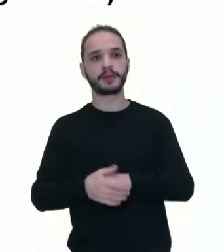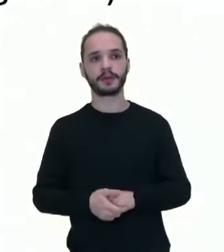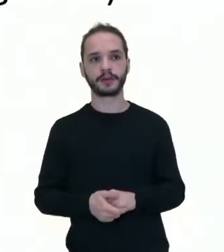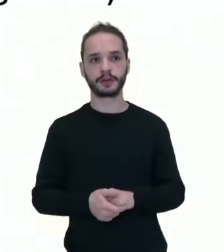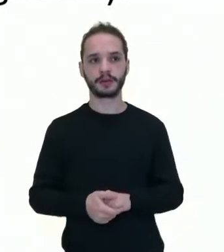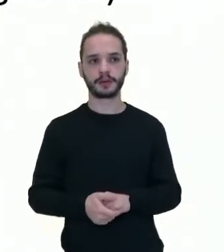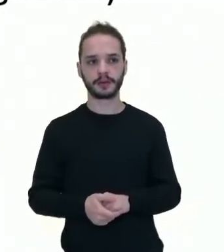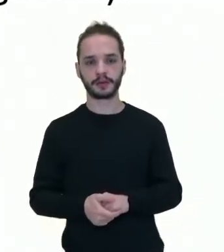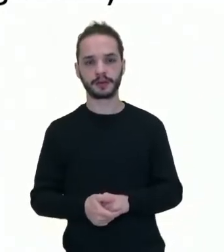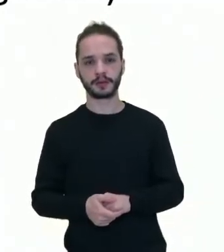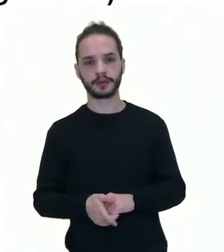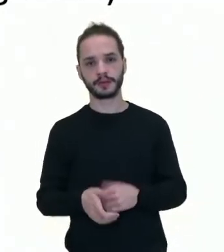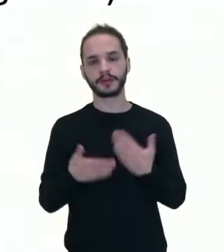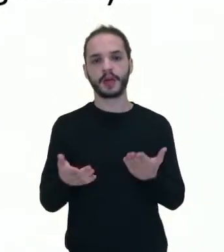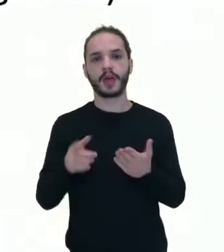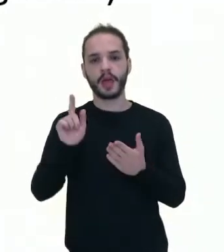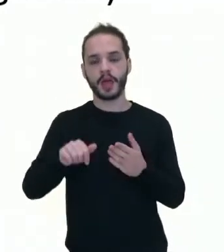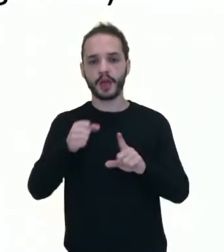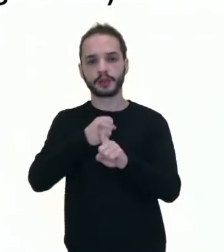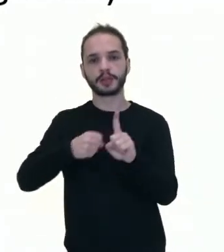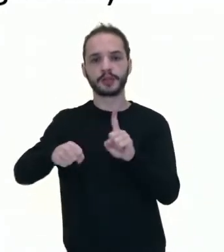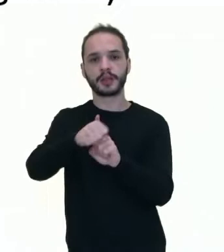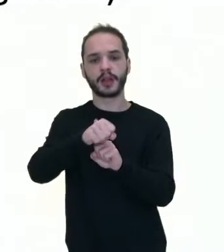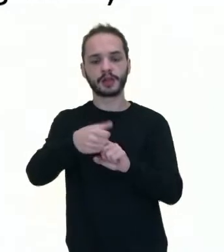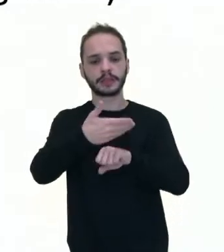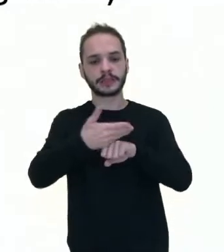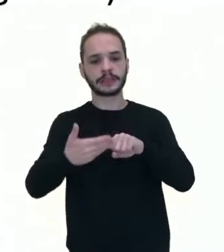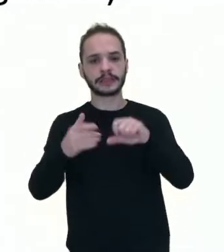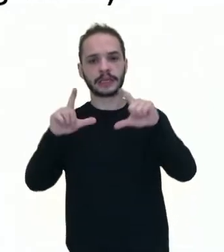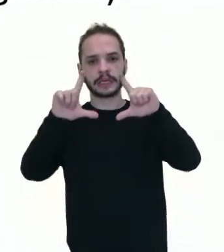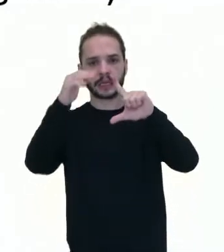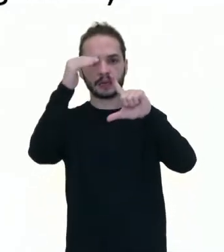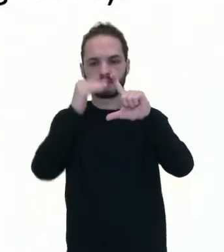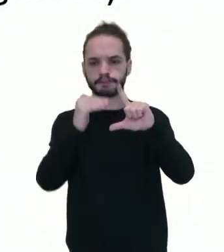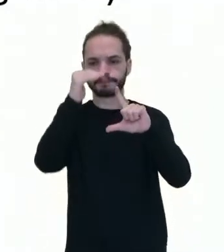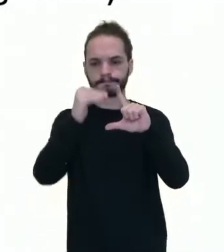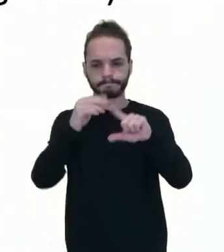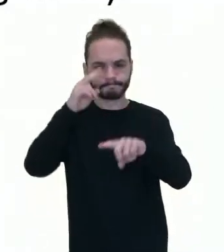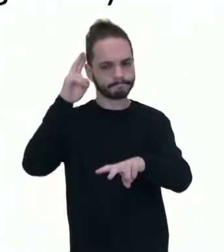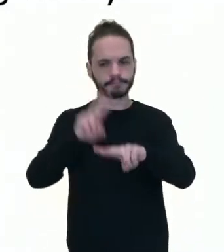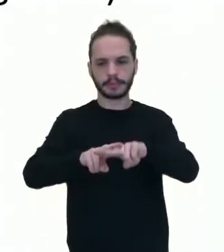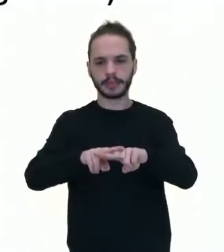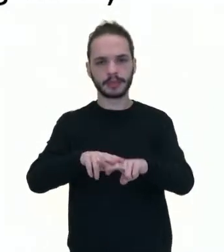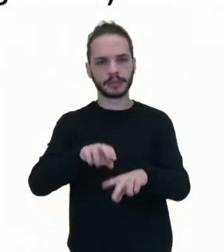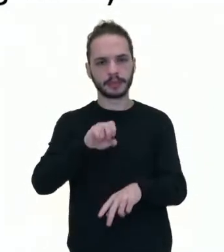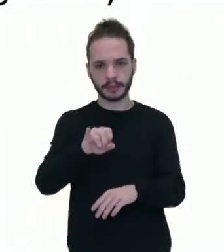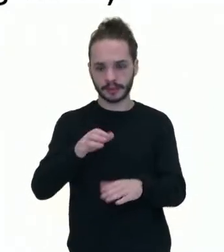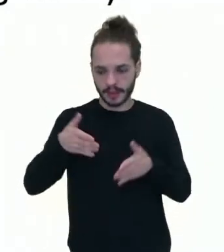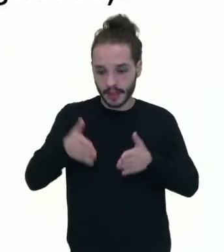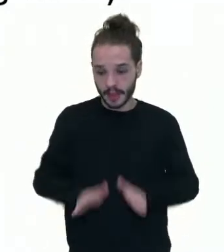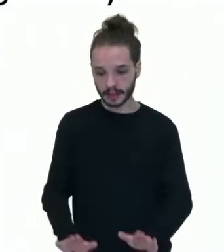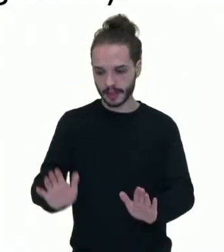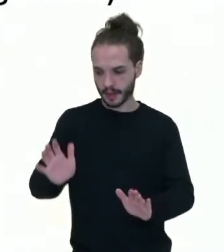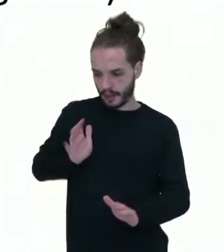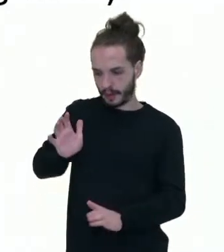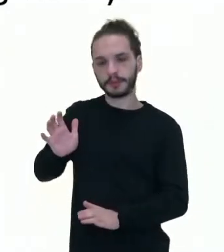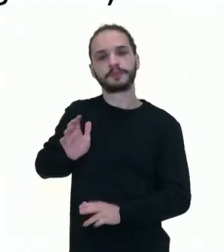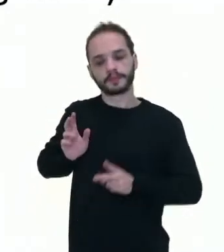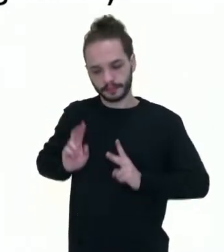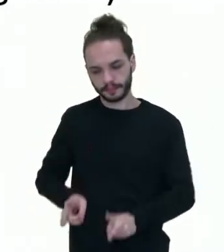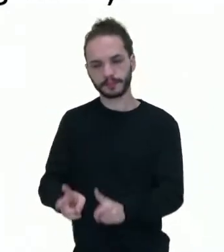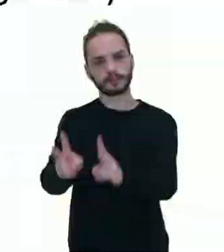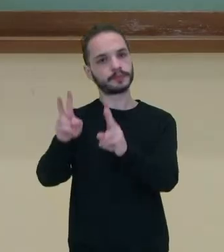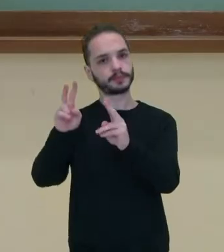totalmente estamental. O que é uma sociedade estamental? Não tem como você alterar. Se você nasceu nobre, você vai ser nobre para o resto da vida. E isso